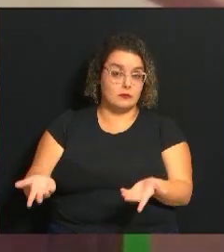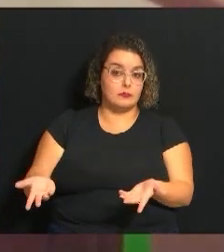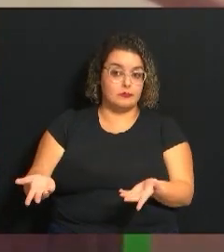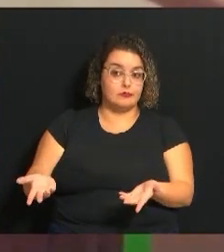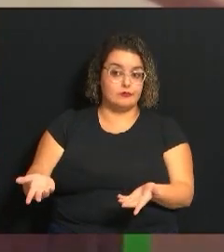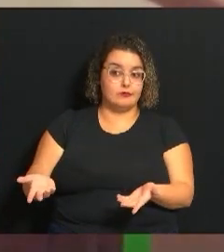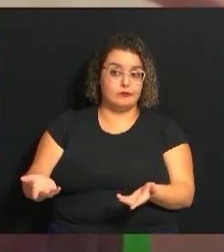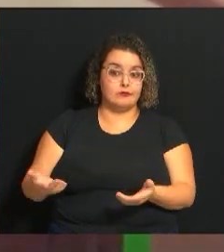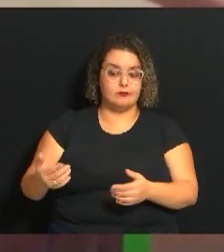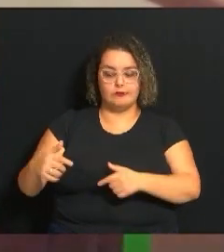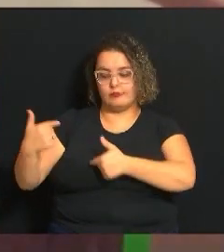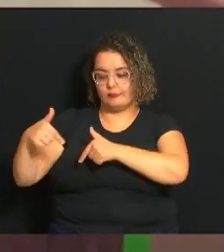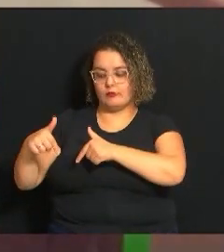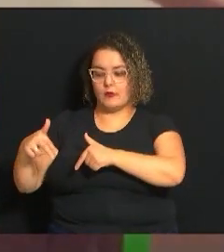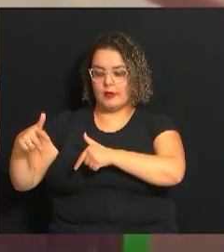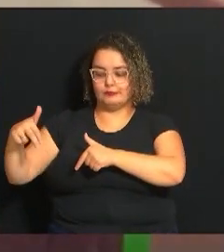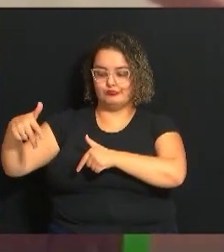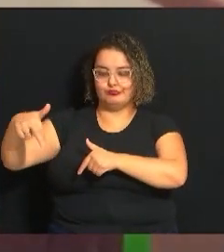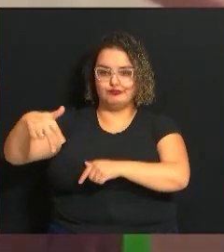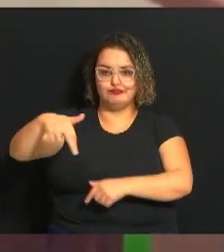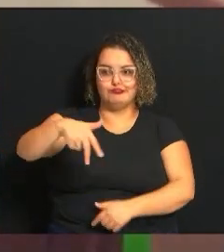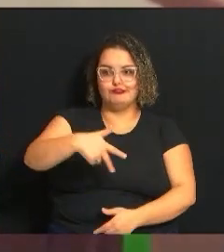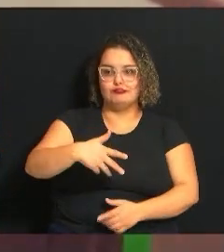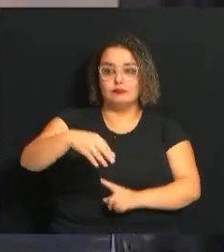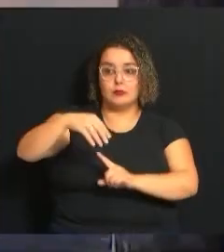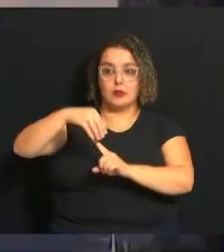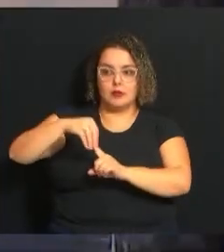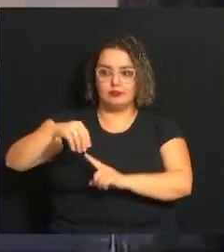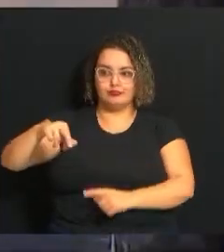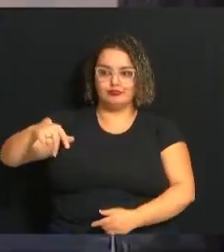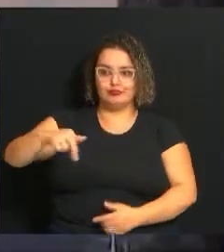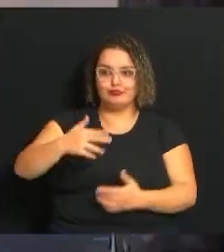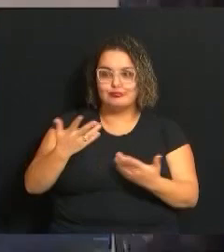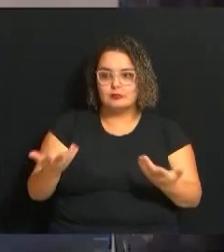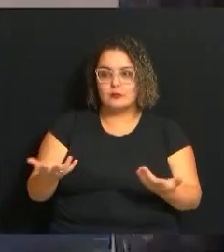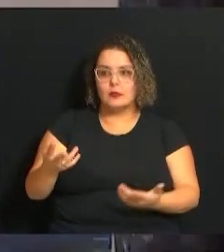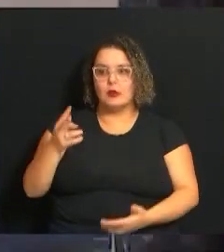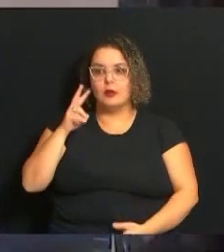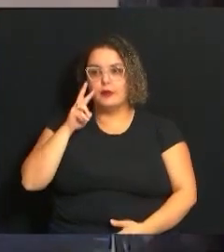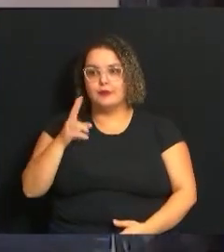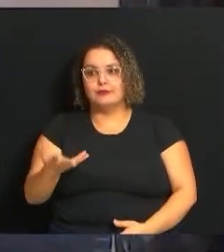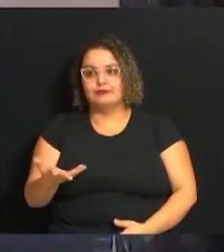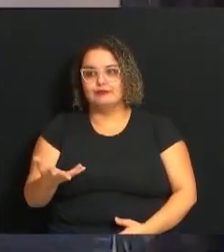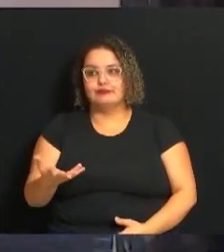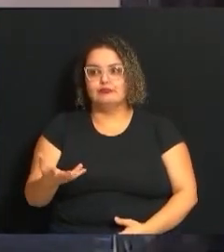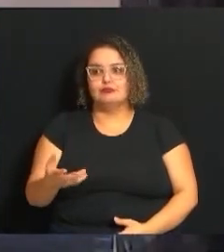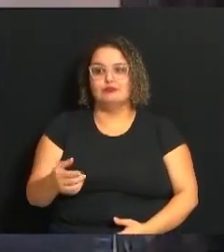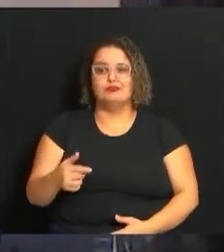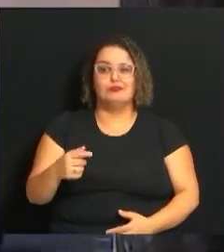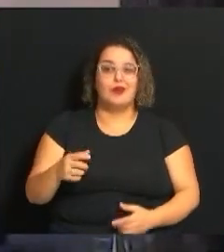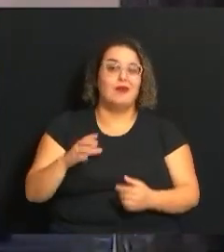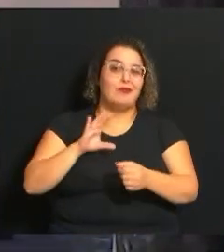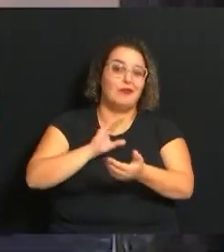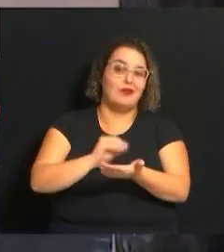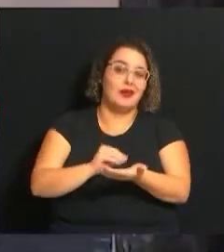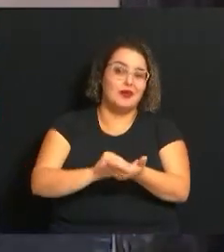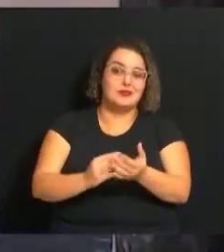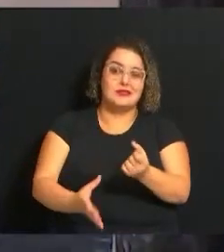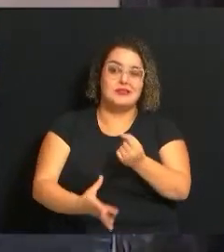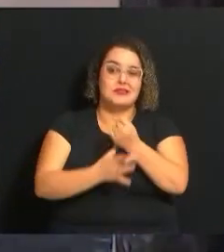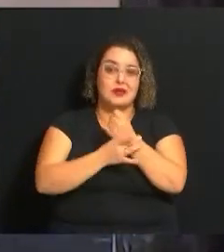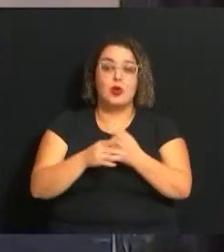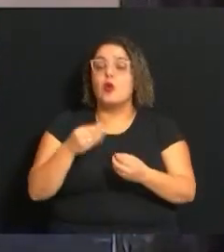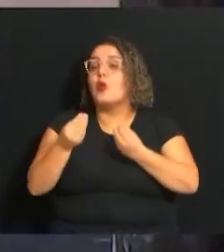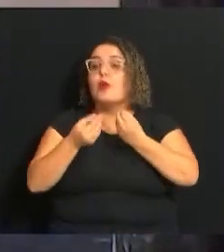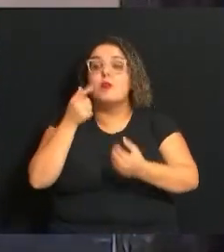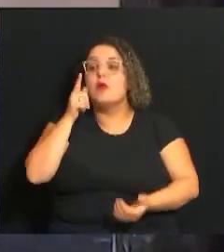do trabalho, né, e aí descem num ponto nessas avenidas, e aí quando elas estão retornando para casa, reclamam da insegurança, né, de como que elas vão conseguir